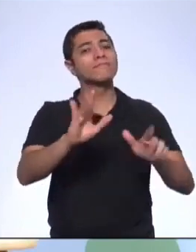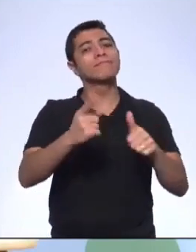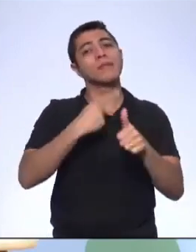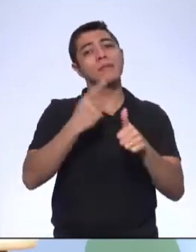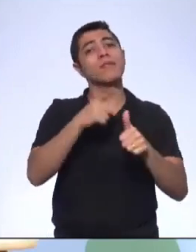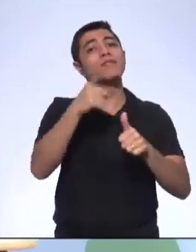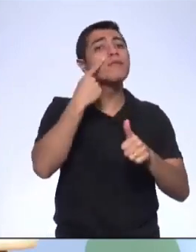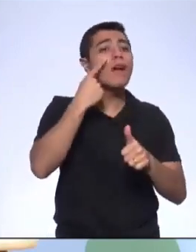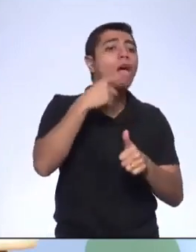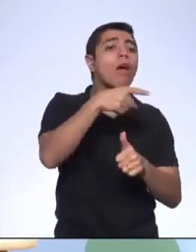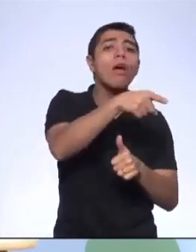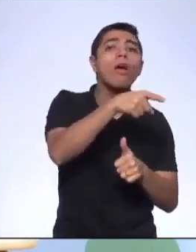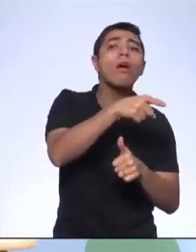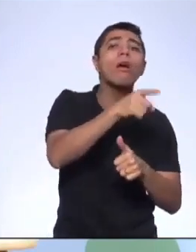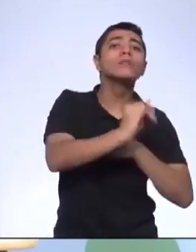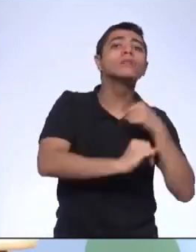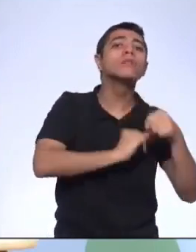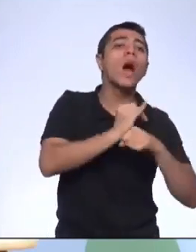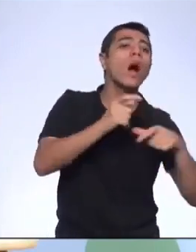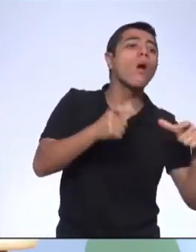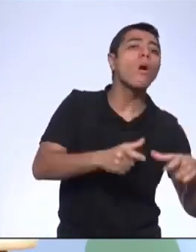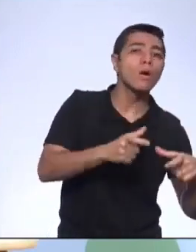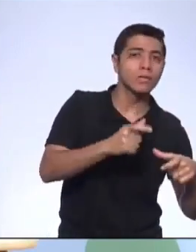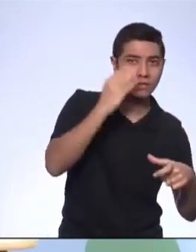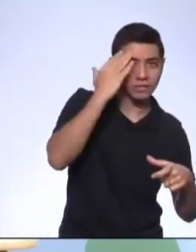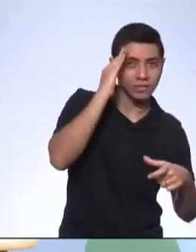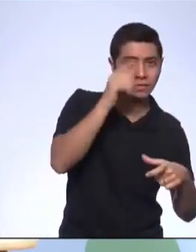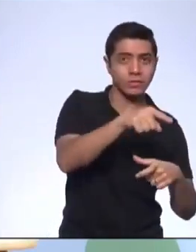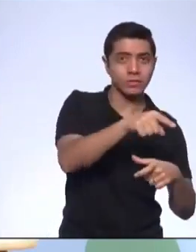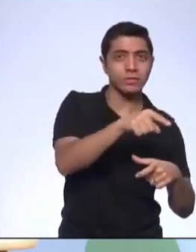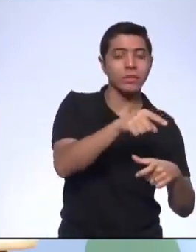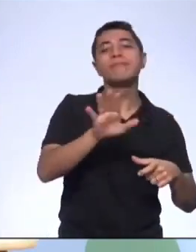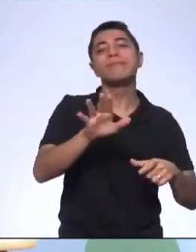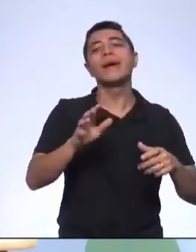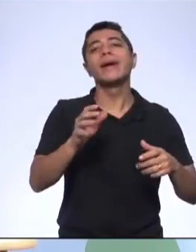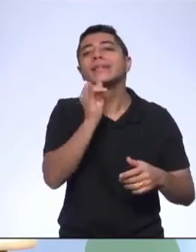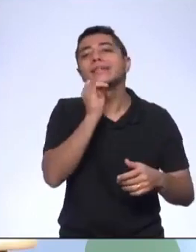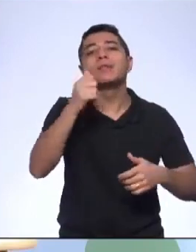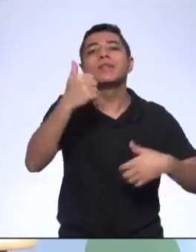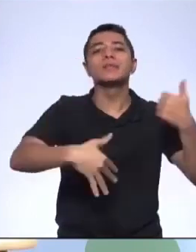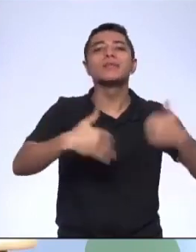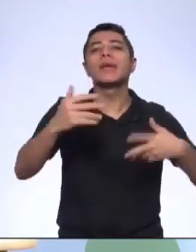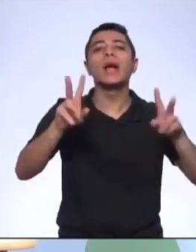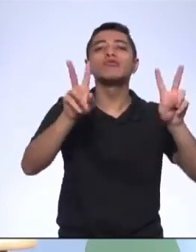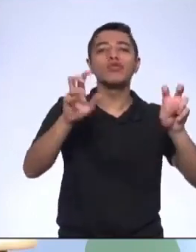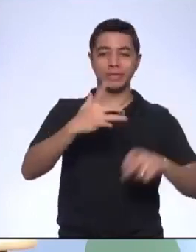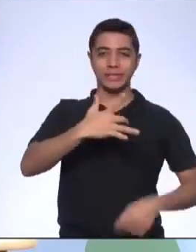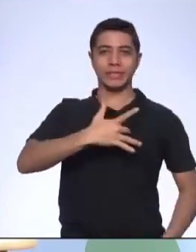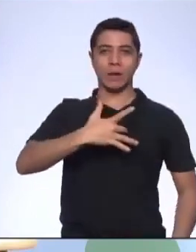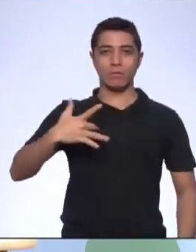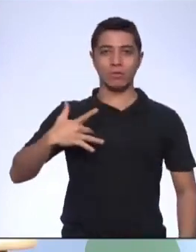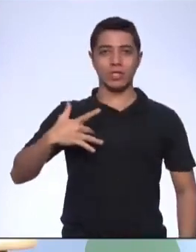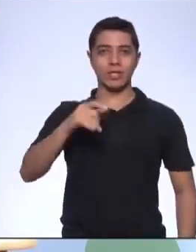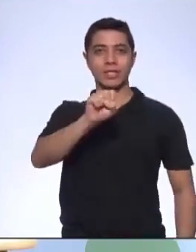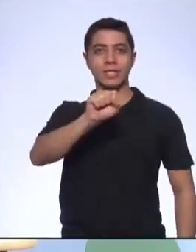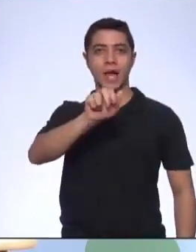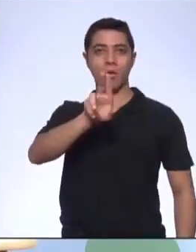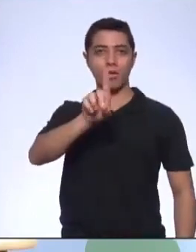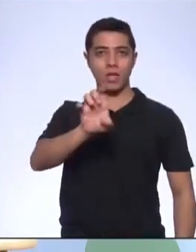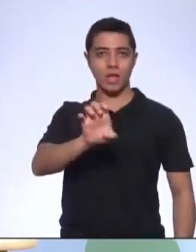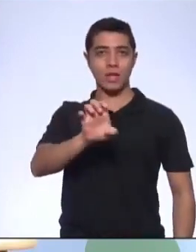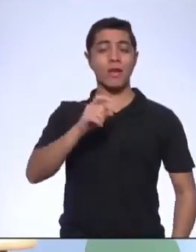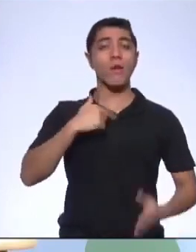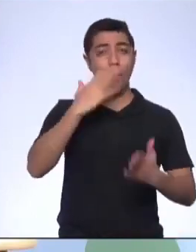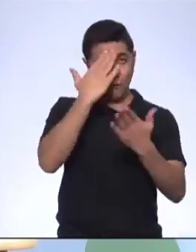de saúde, qual que é mais confiável? Será que é uma instituição de saúde ou um partido político, por exemplo? Né? Então, isso serve para